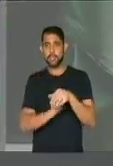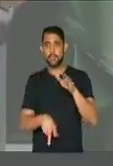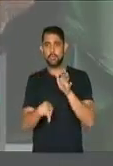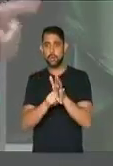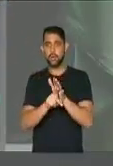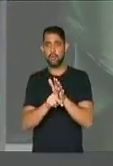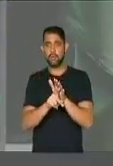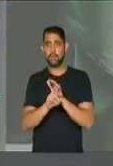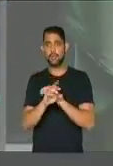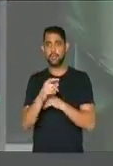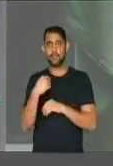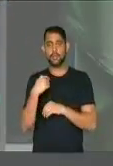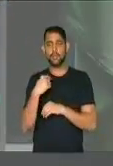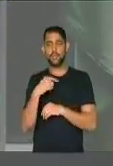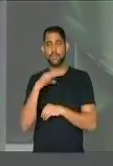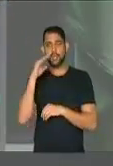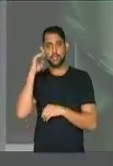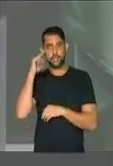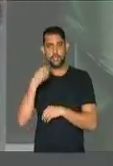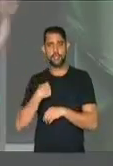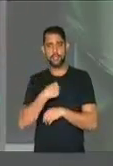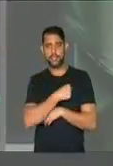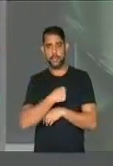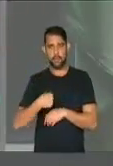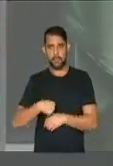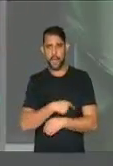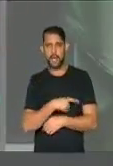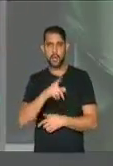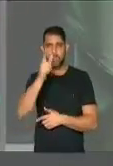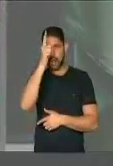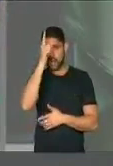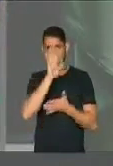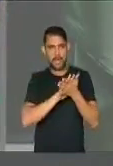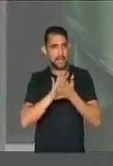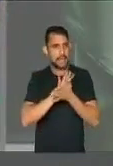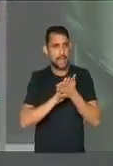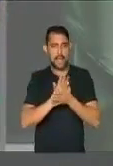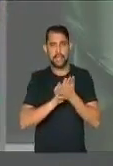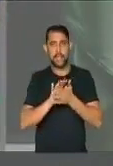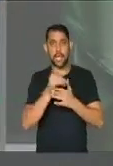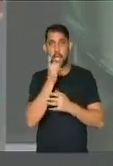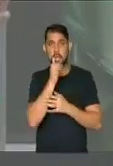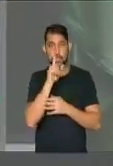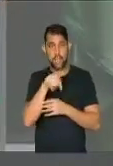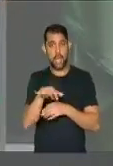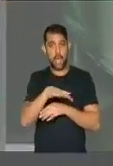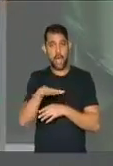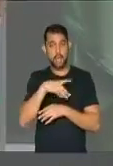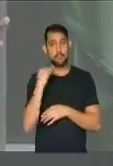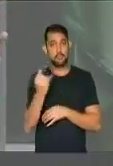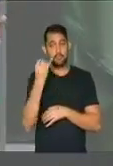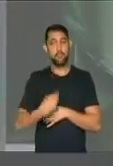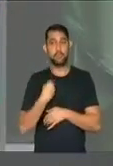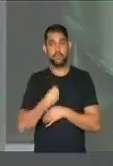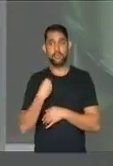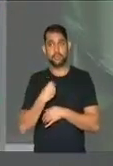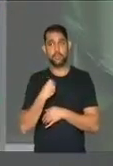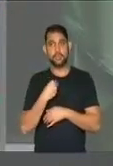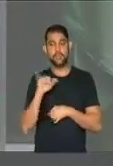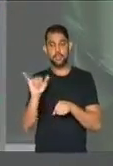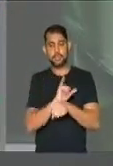estratégicos, nem na China, nem no Japão, nem na Alemanha. Energia é algo